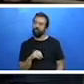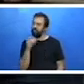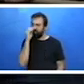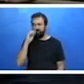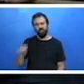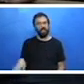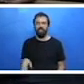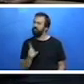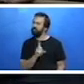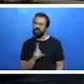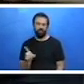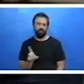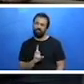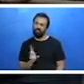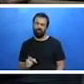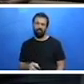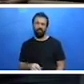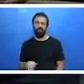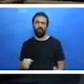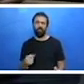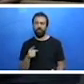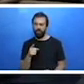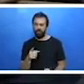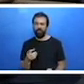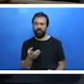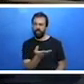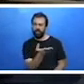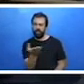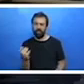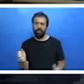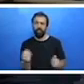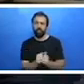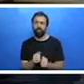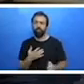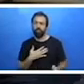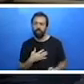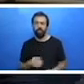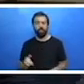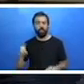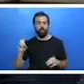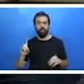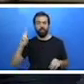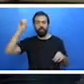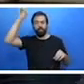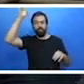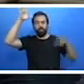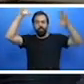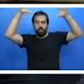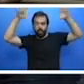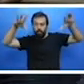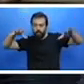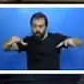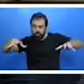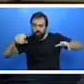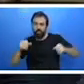desistam, a gente não desistiu, nós estamos juntos. Fiquem com Deus, que Deus os abençoe. Até a nossa próxima aula.